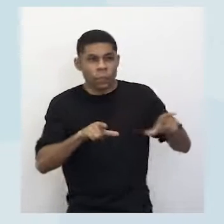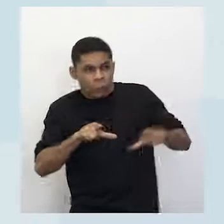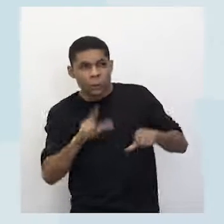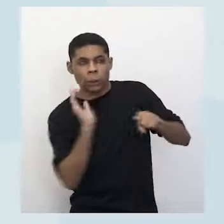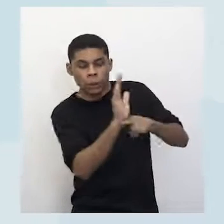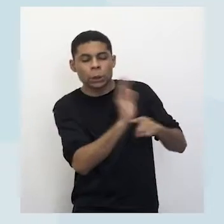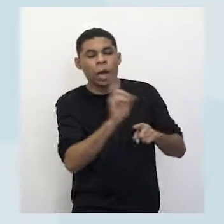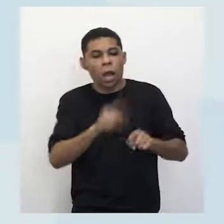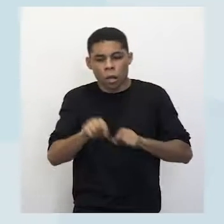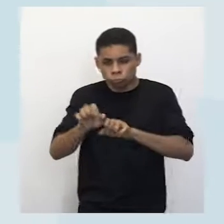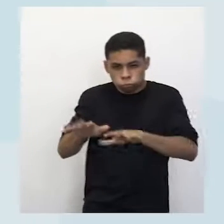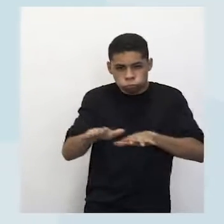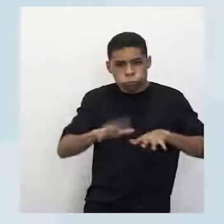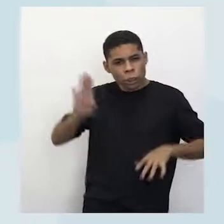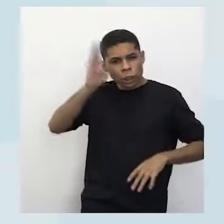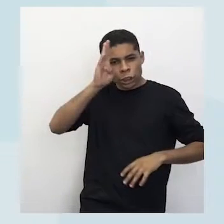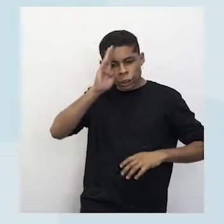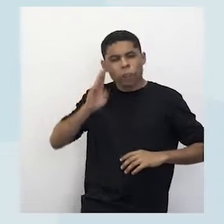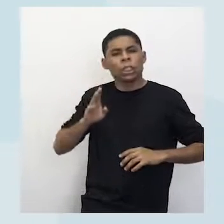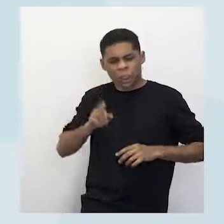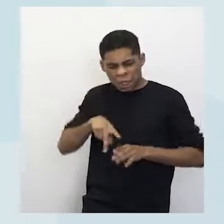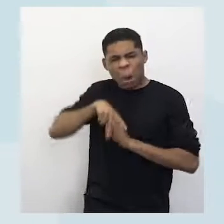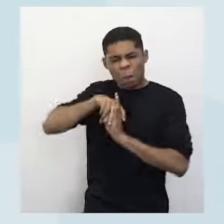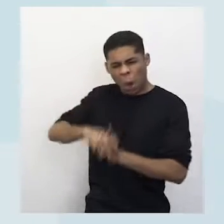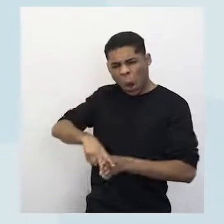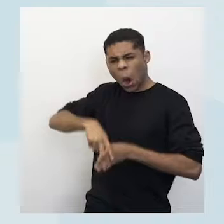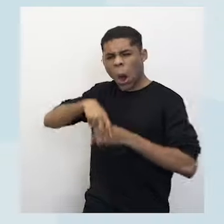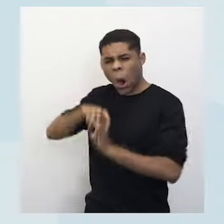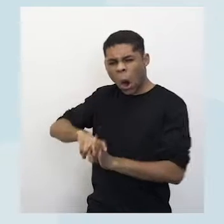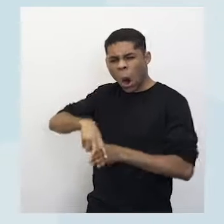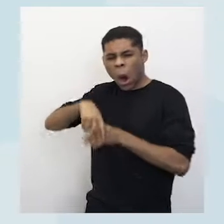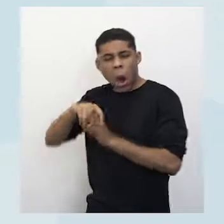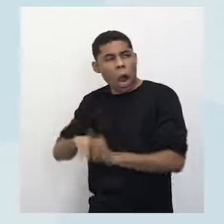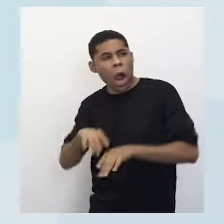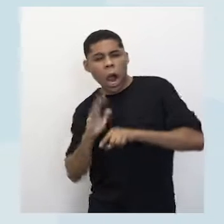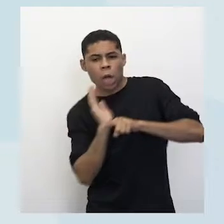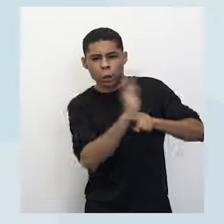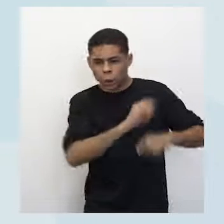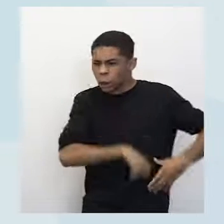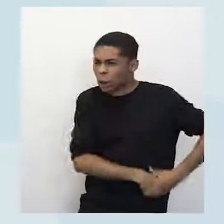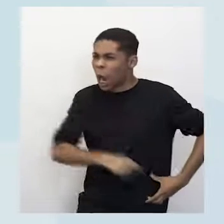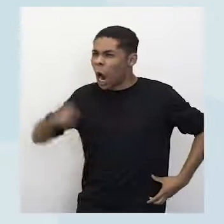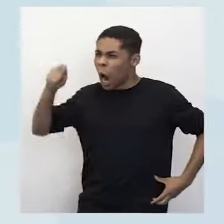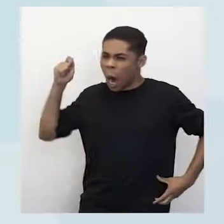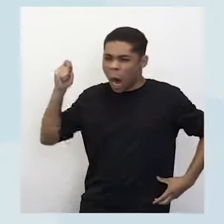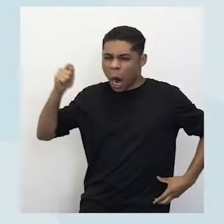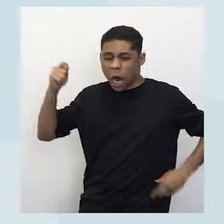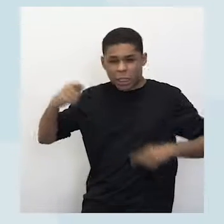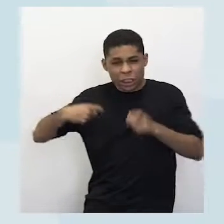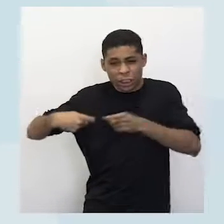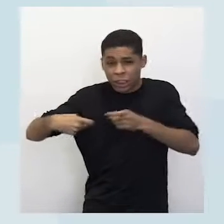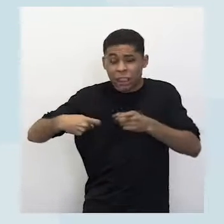feudal. No início da chamada Alta Idade Média, existiam ainda guerras para